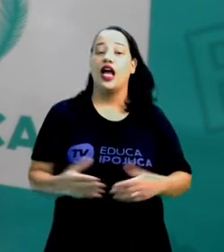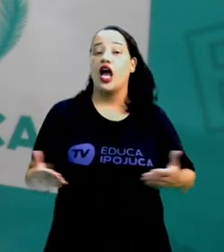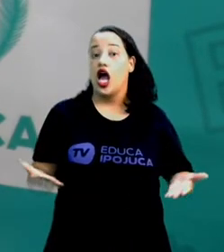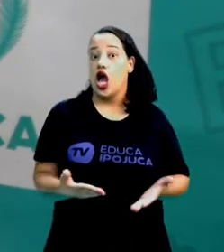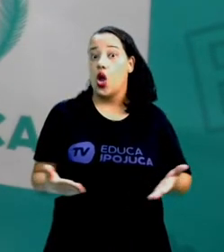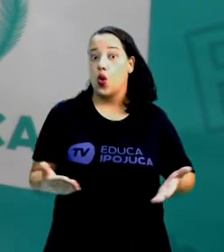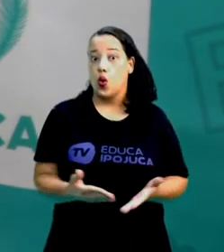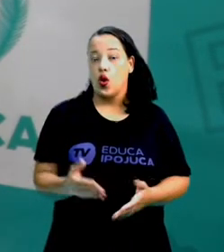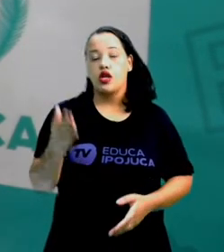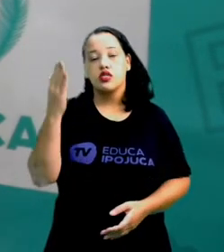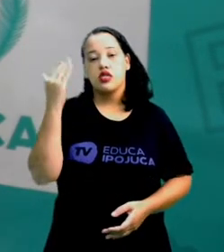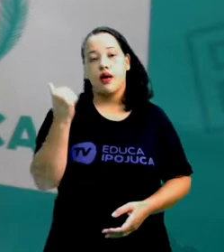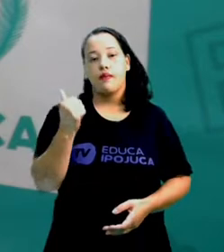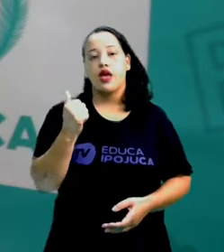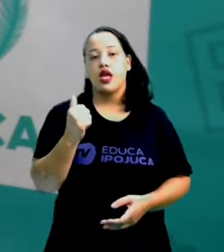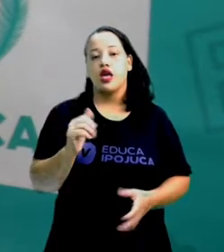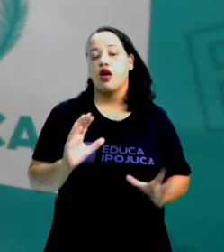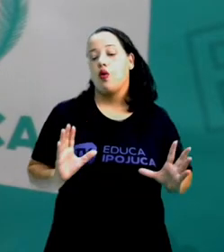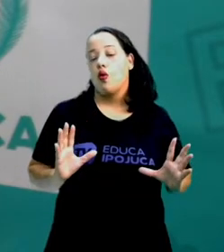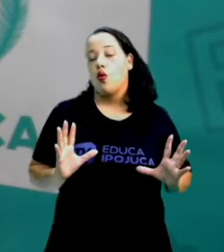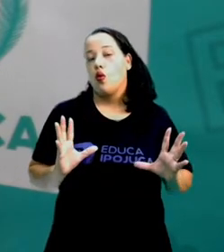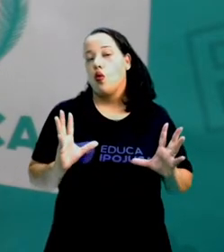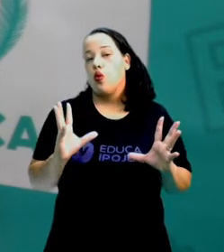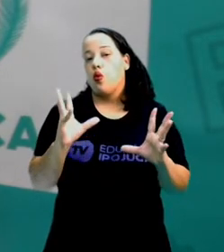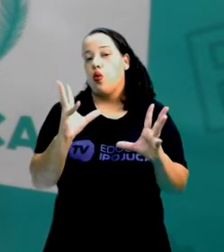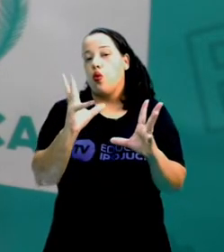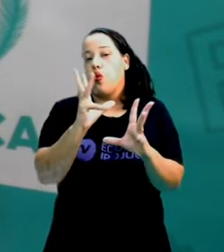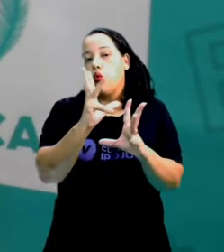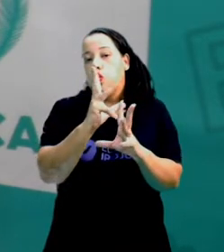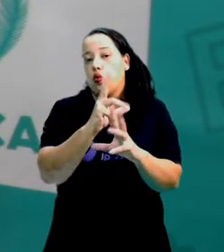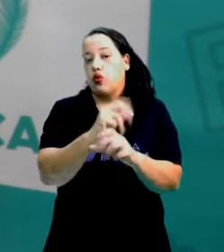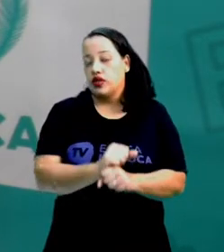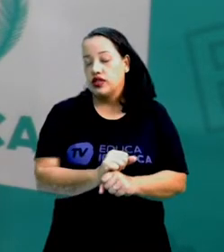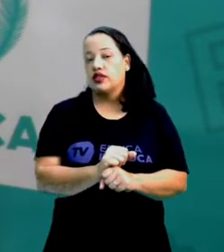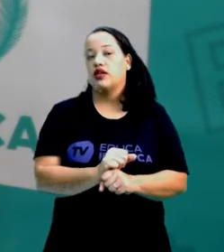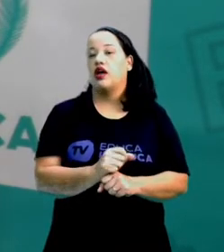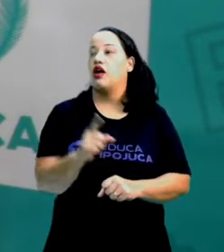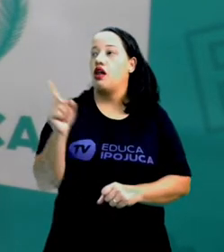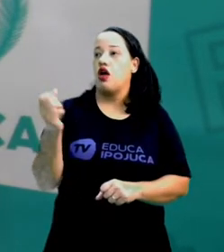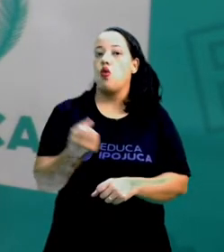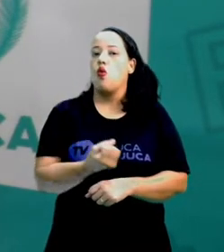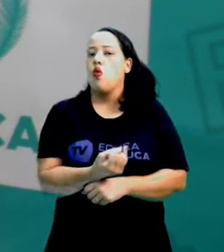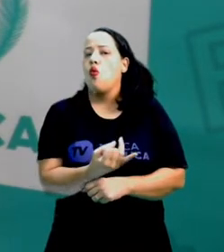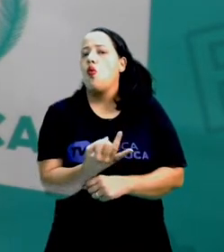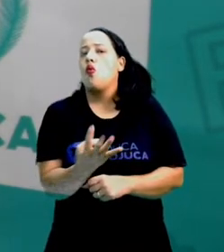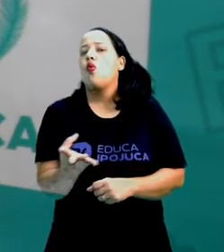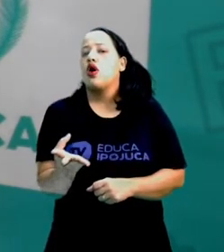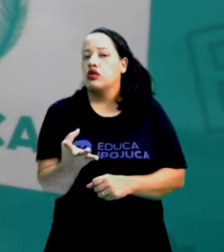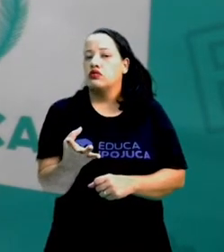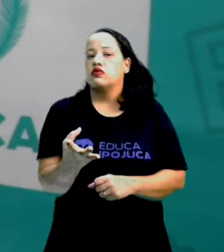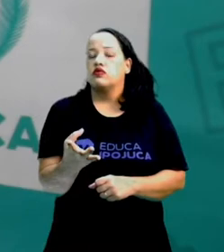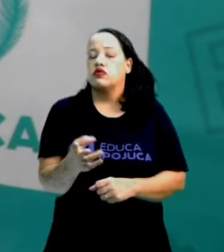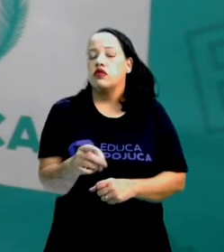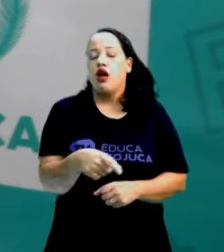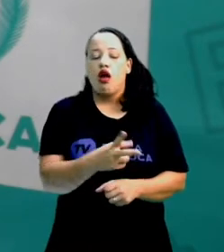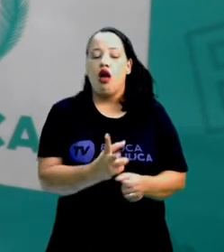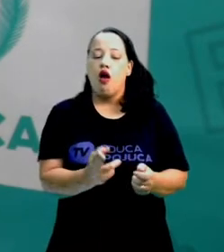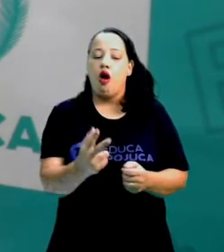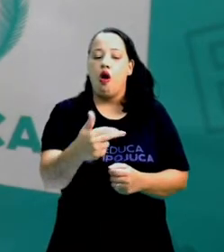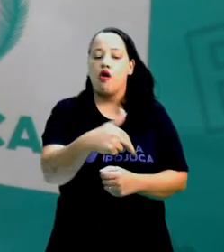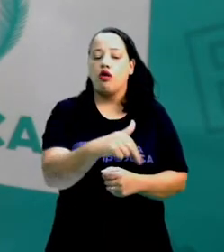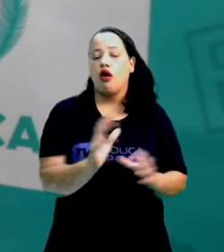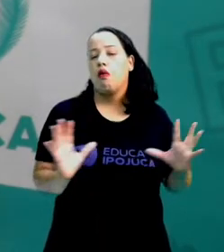quero saber qual foi o total ou a quantidade de corações feitos pelas